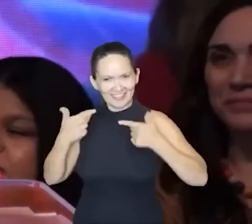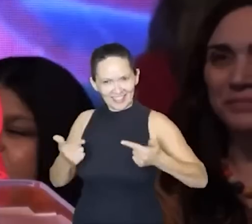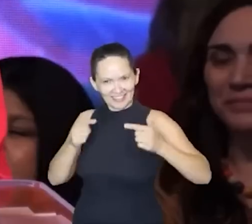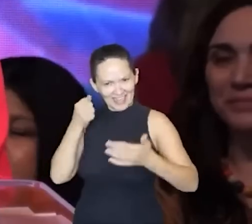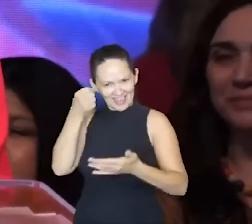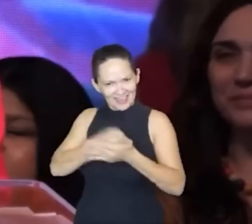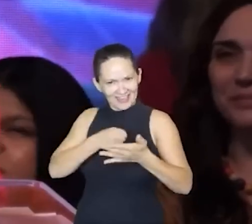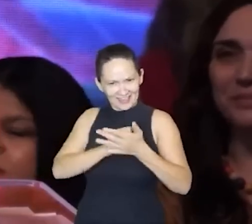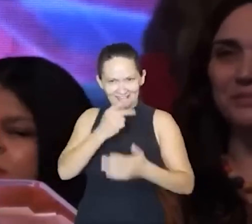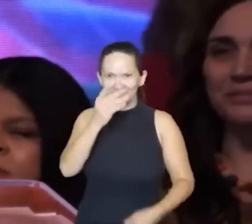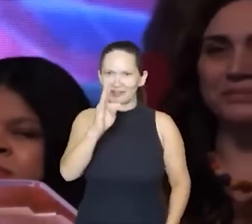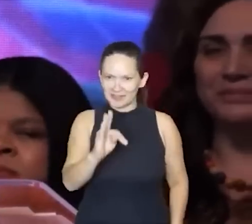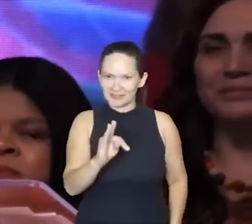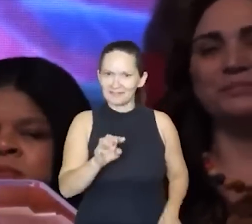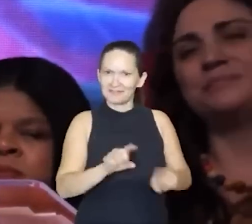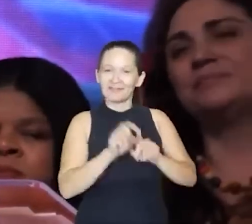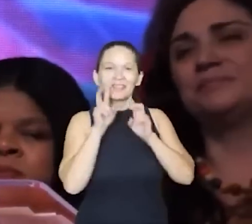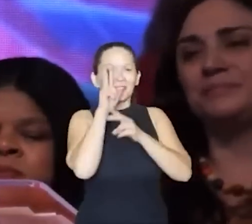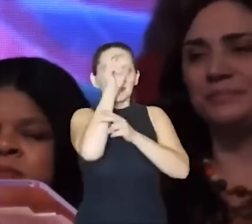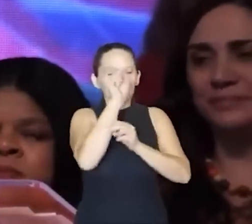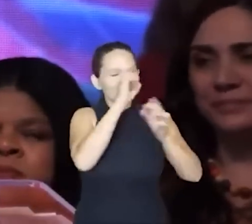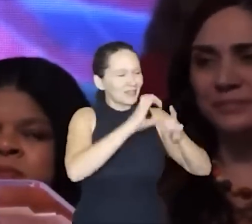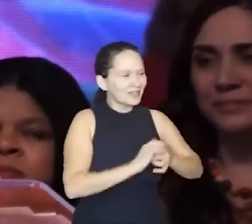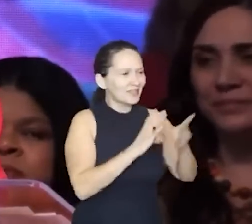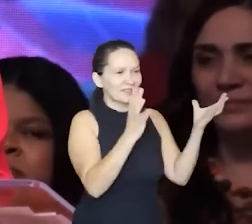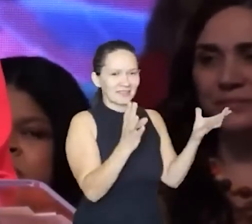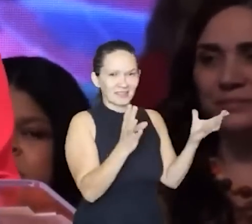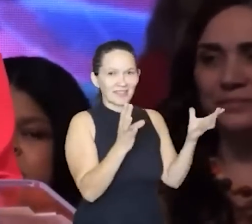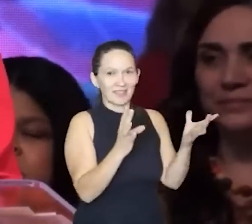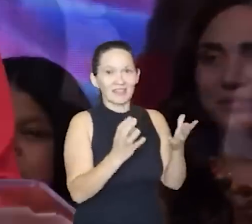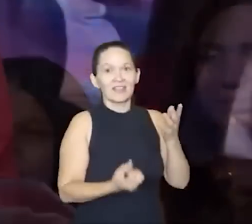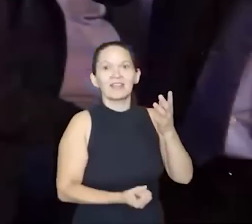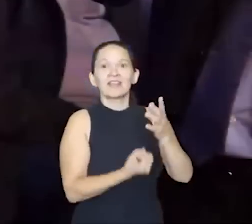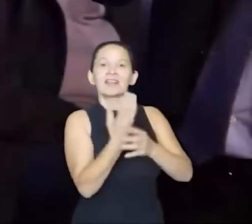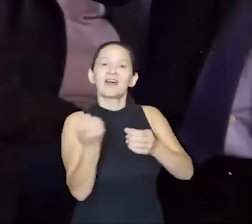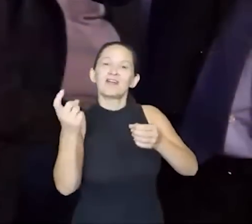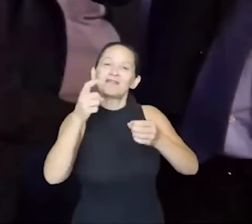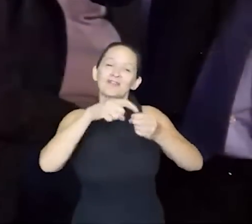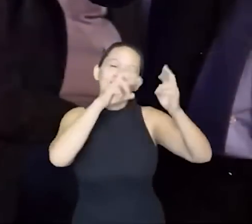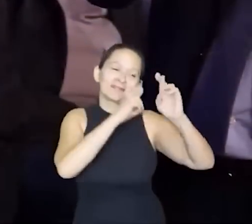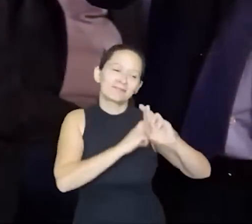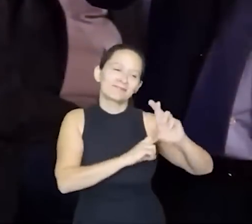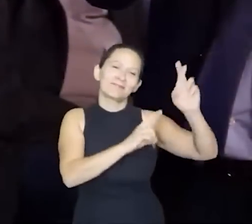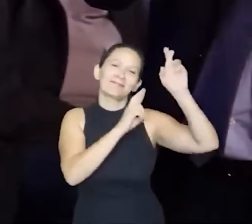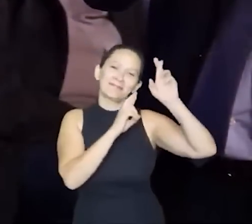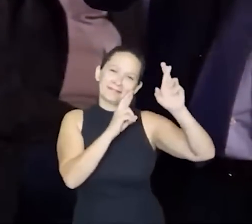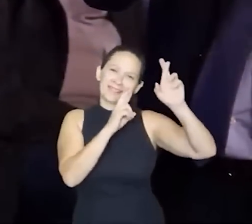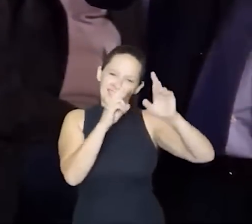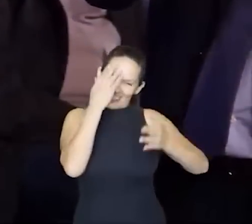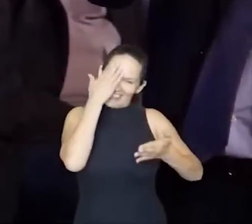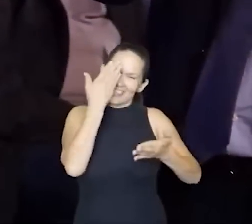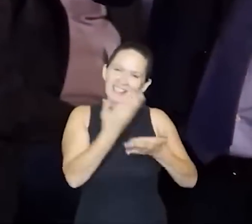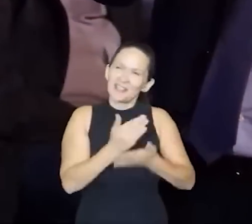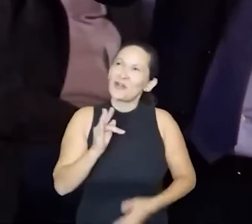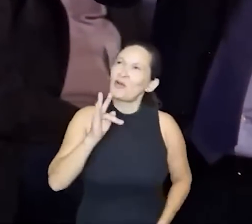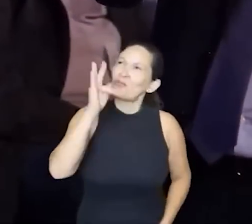PT e das forças democráticas que fizeram renascer a esperança e a confiança no futuro do